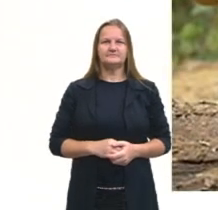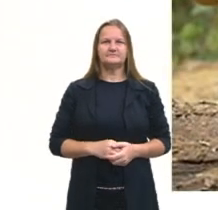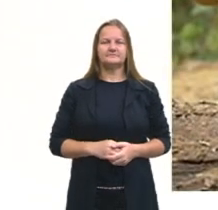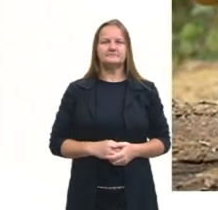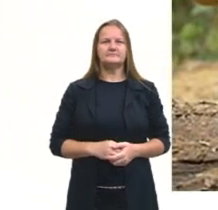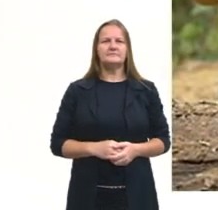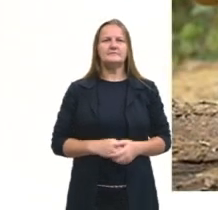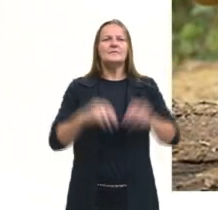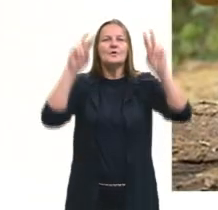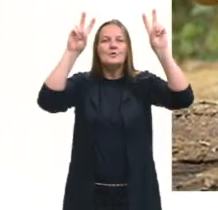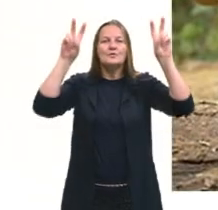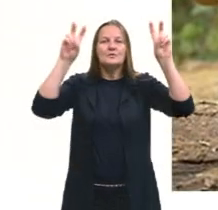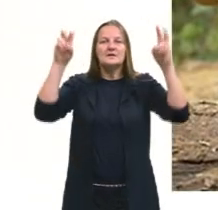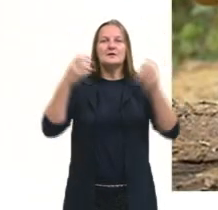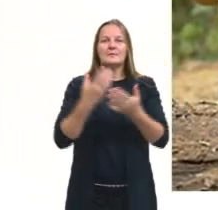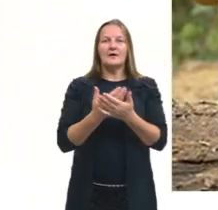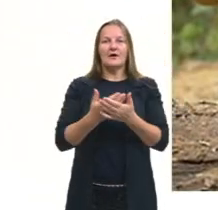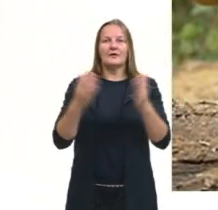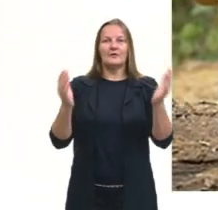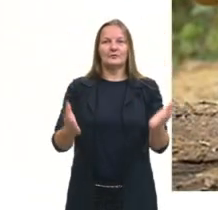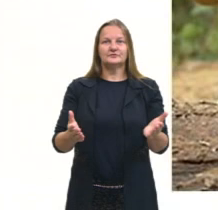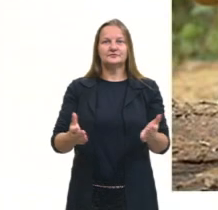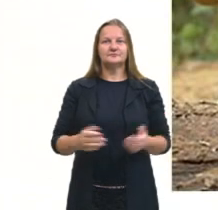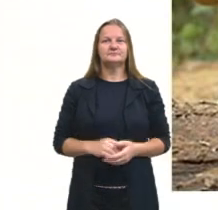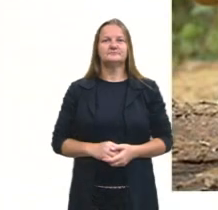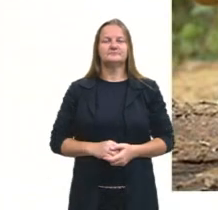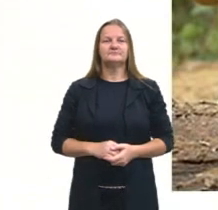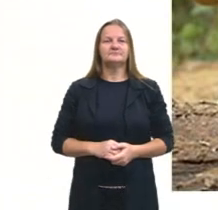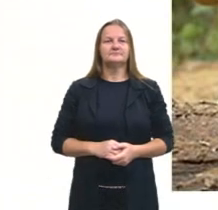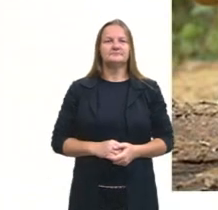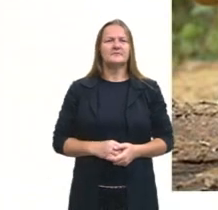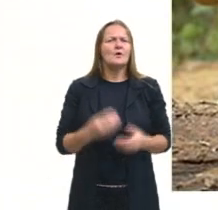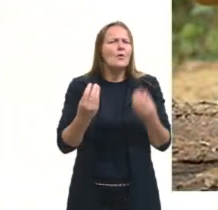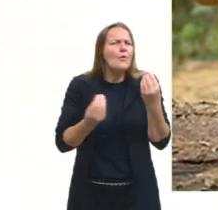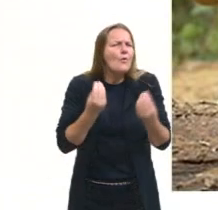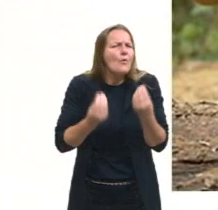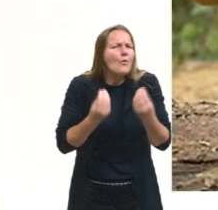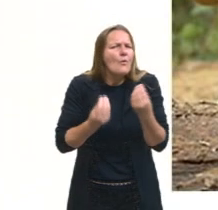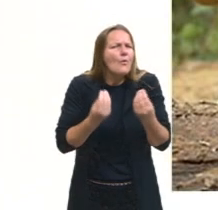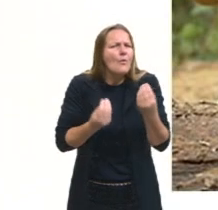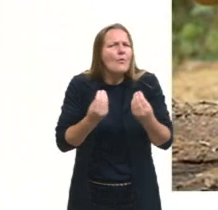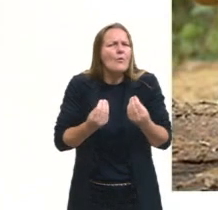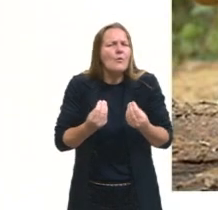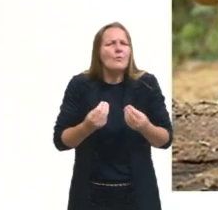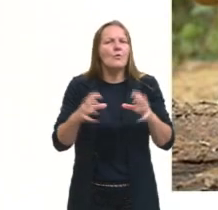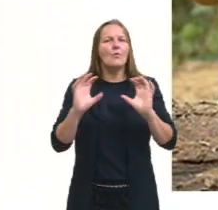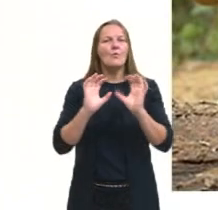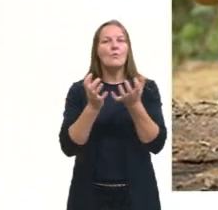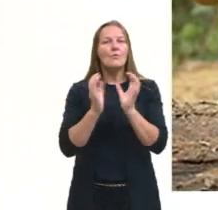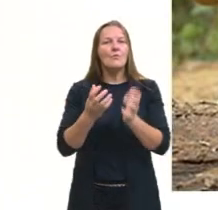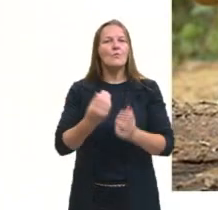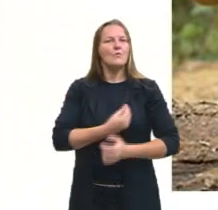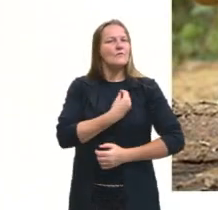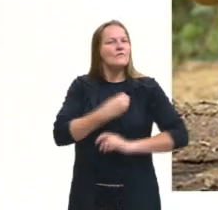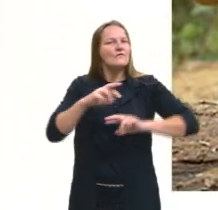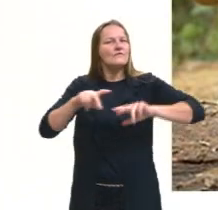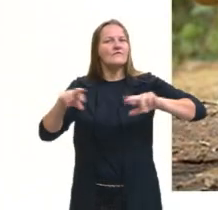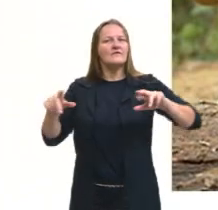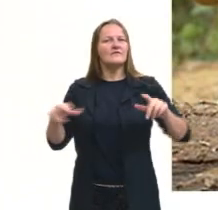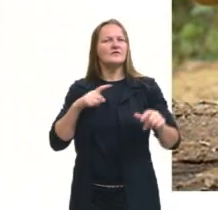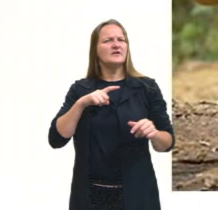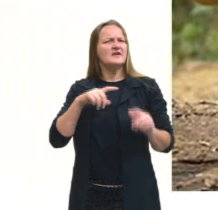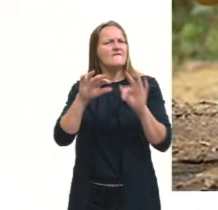um bom tema da aula de hoje seria esse Como os seres vivos podem ser